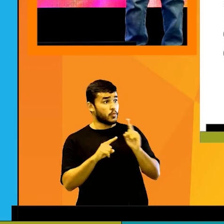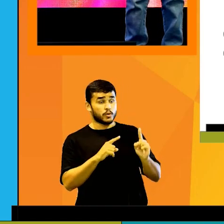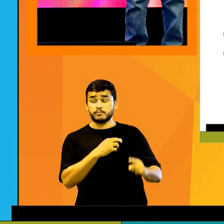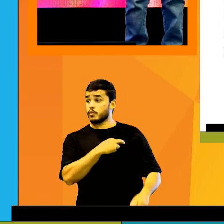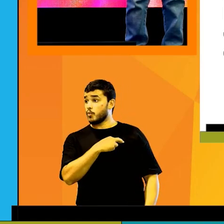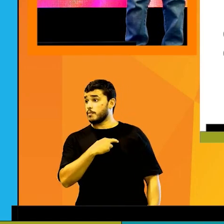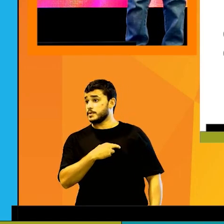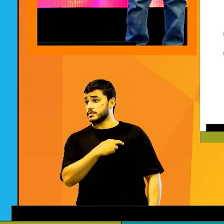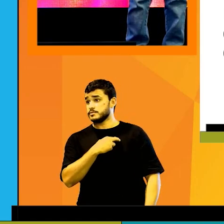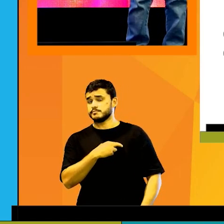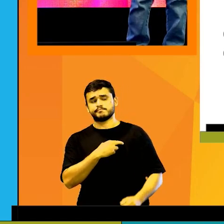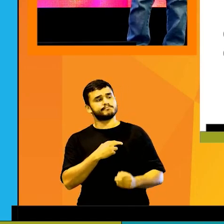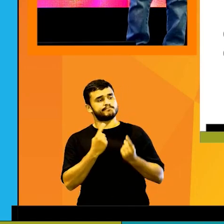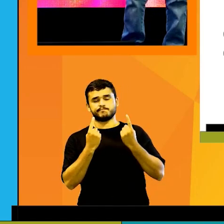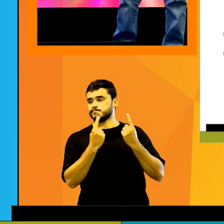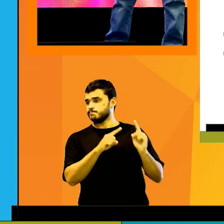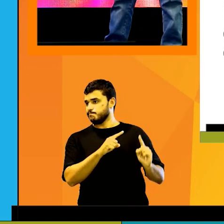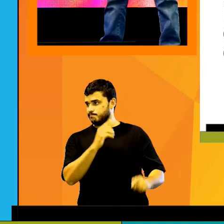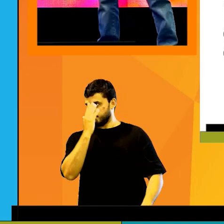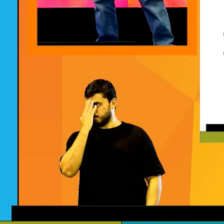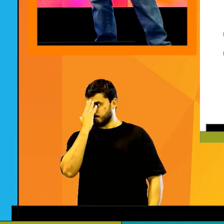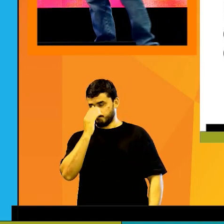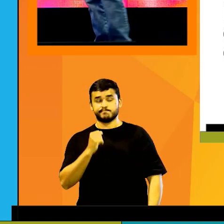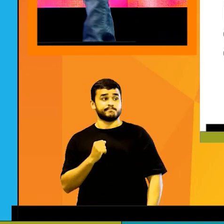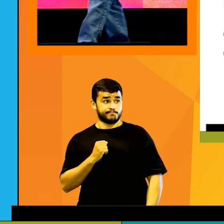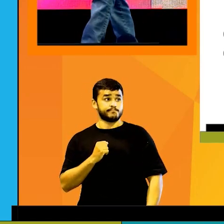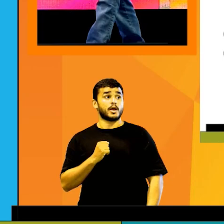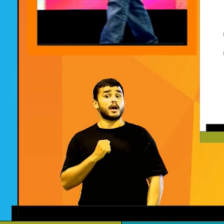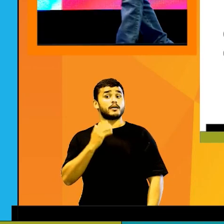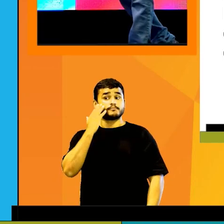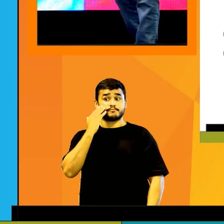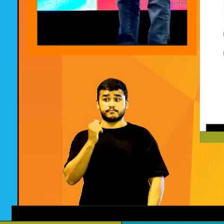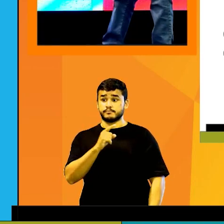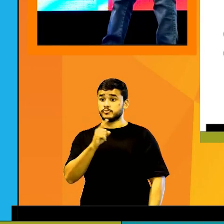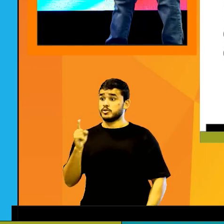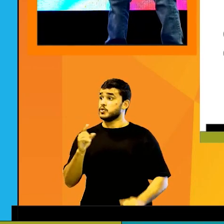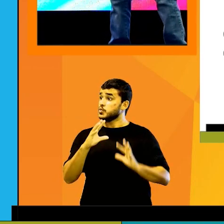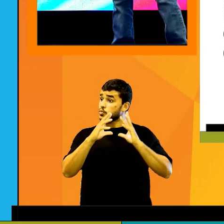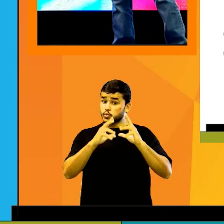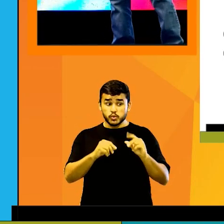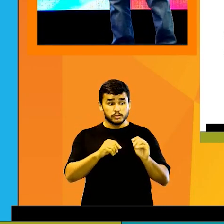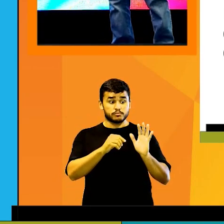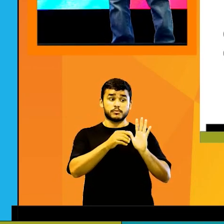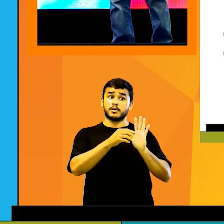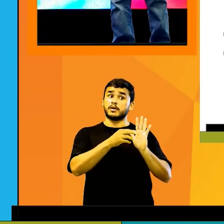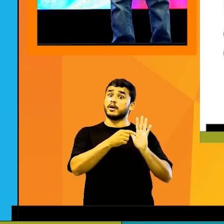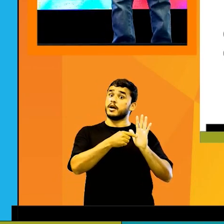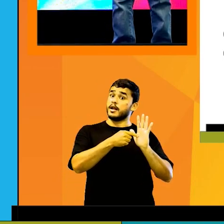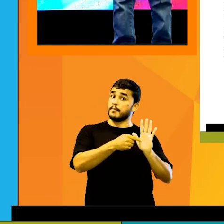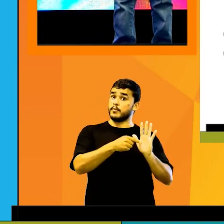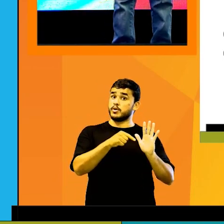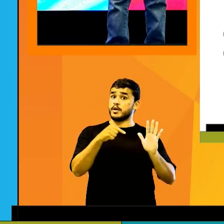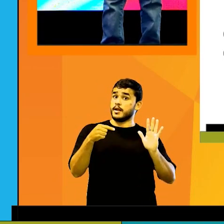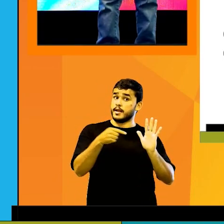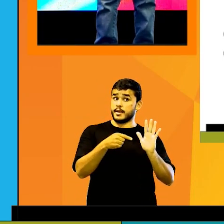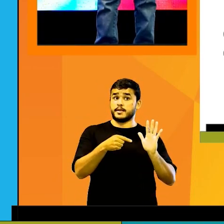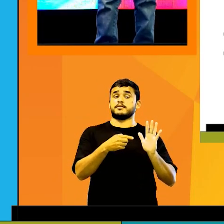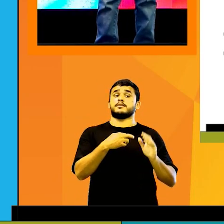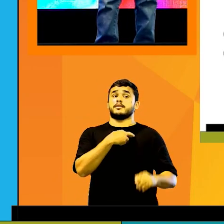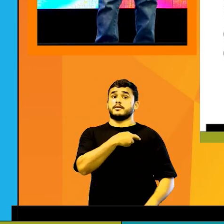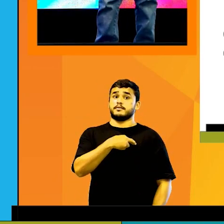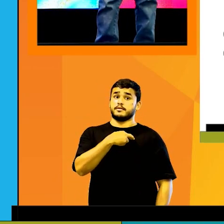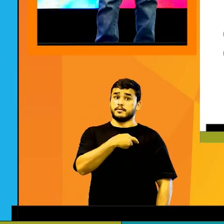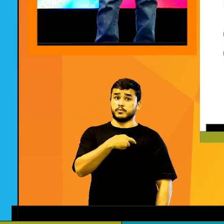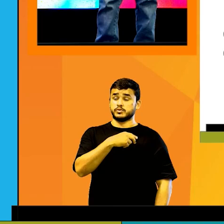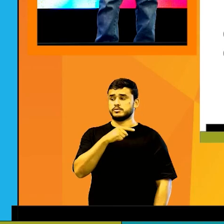do romantismo. O realismo foi uma escola que se opôs bastante às características